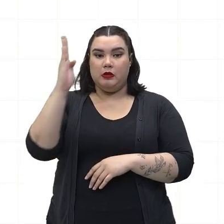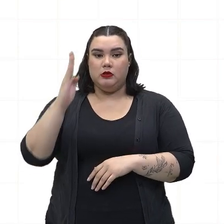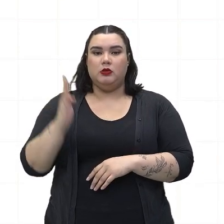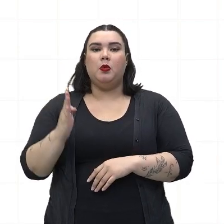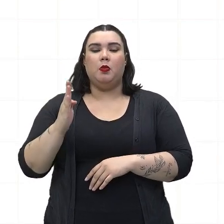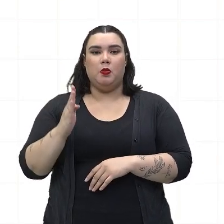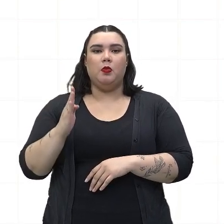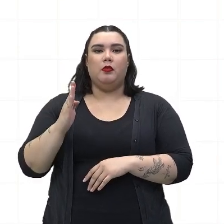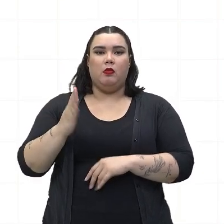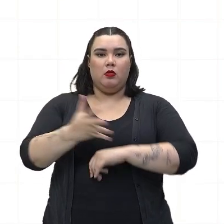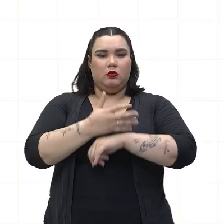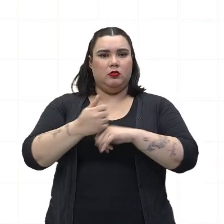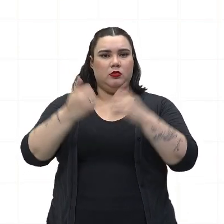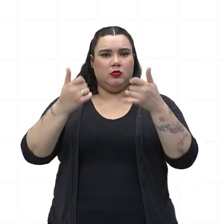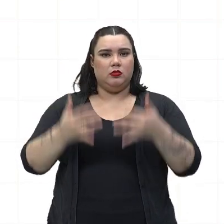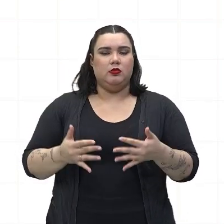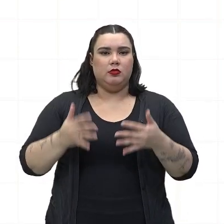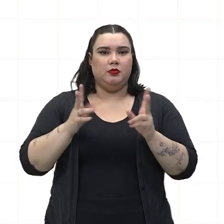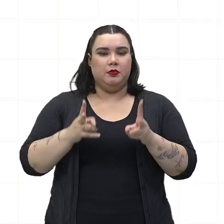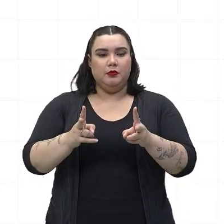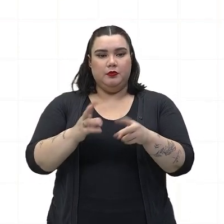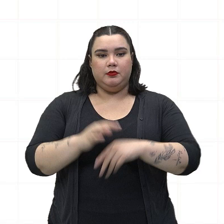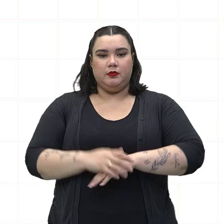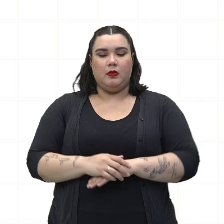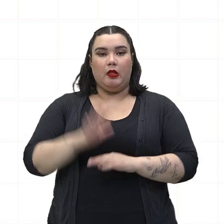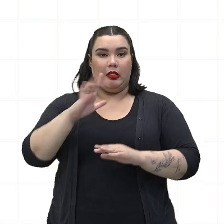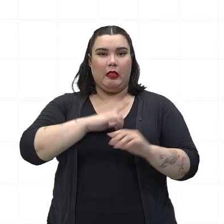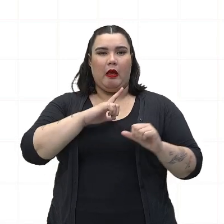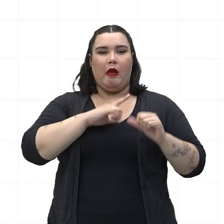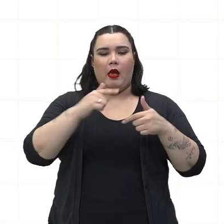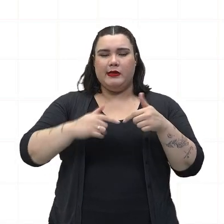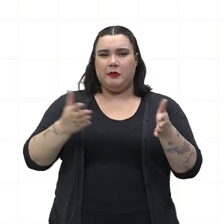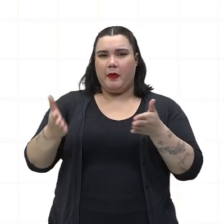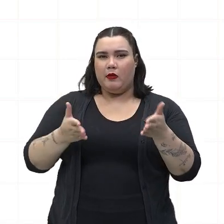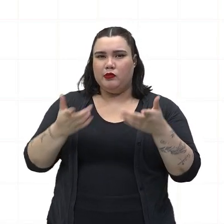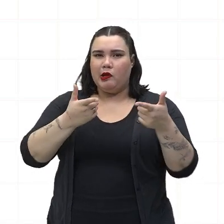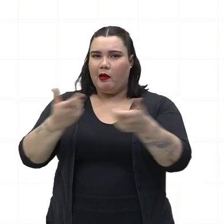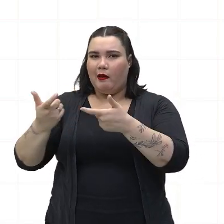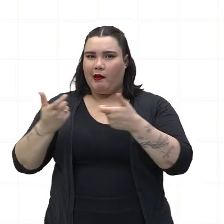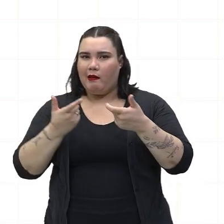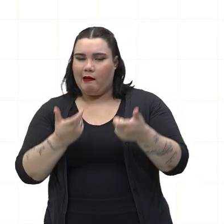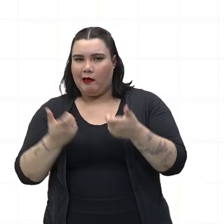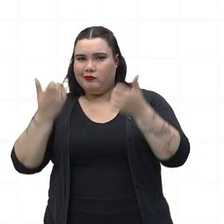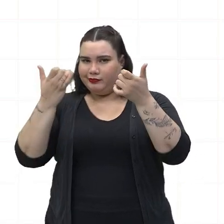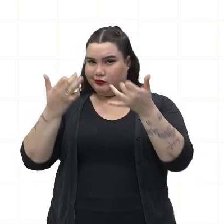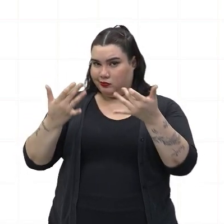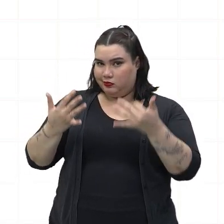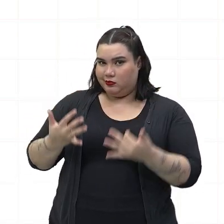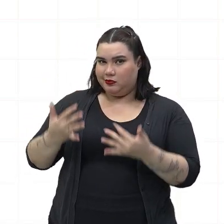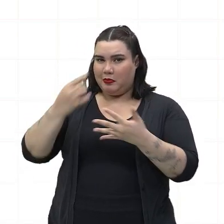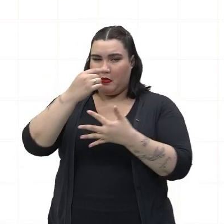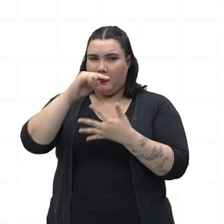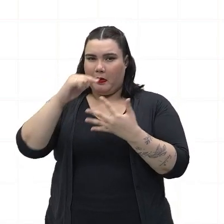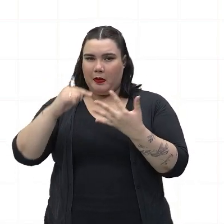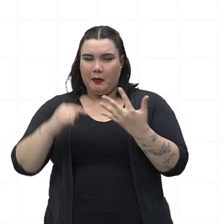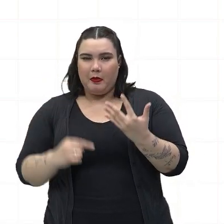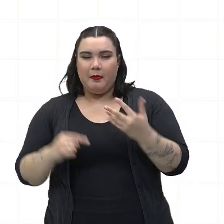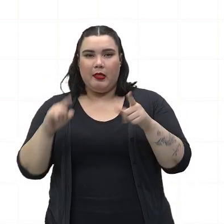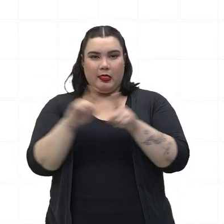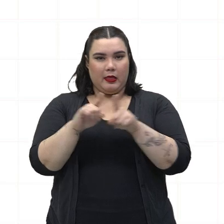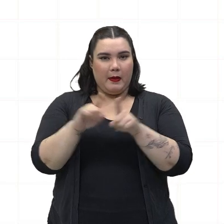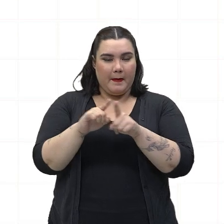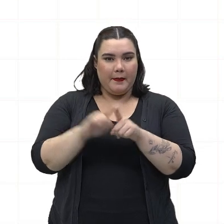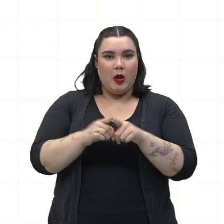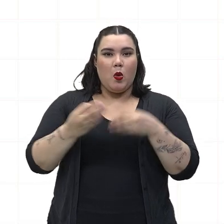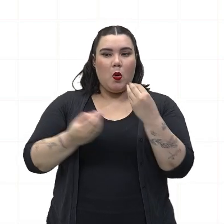ter algumas mudanças sendo implementadas, né? Depois dessa questão das guerras justas, descimentos e também os resgates, que eram algumas dessas